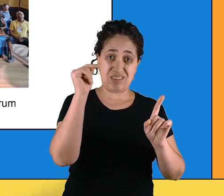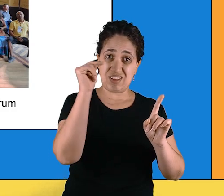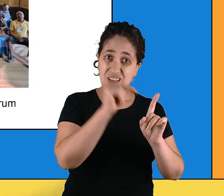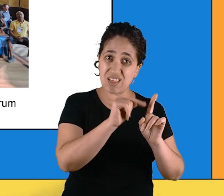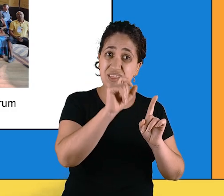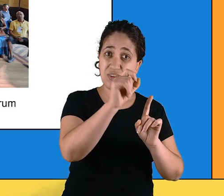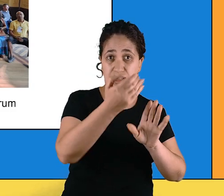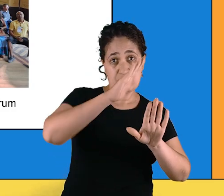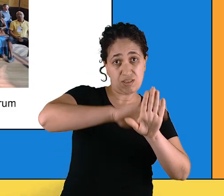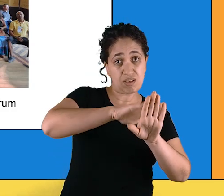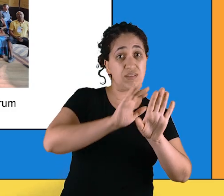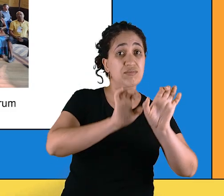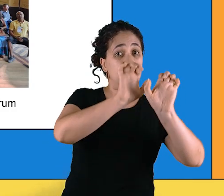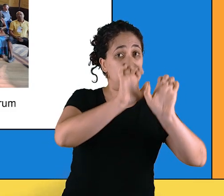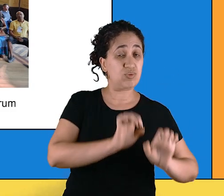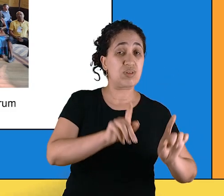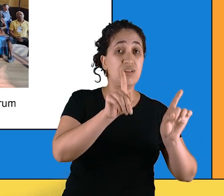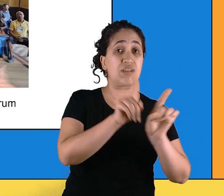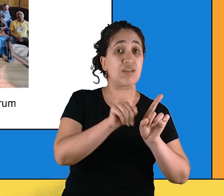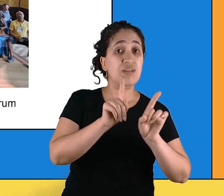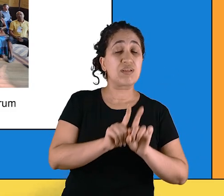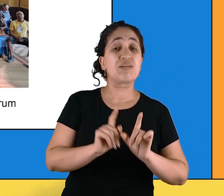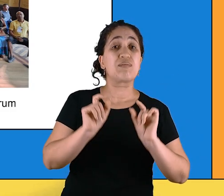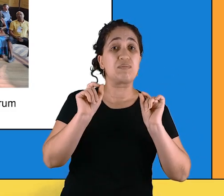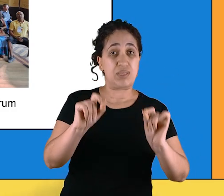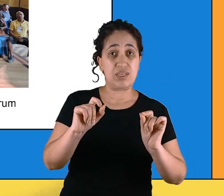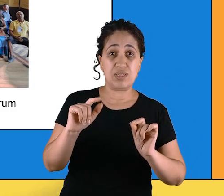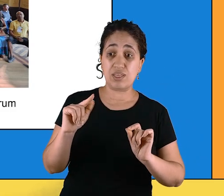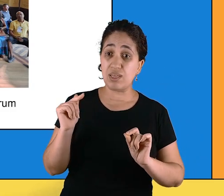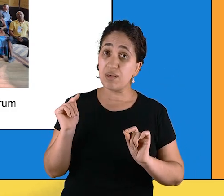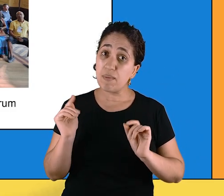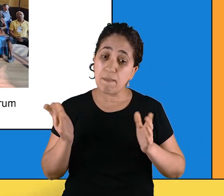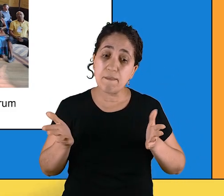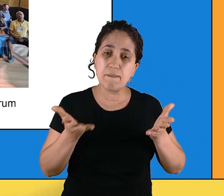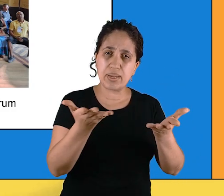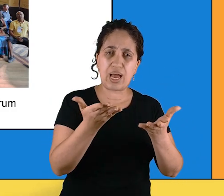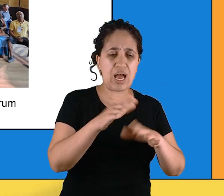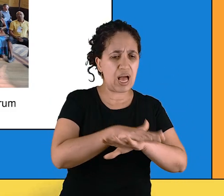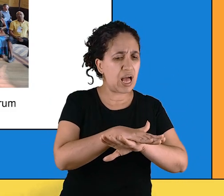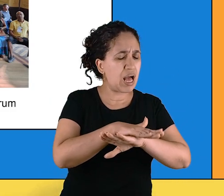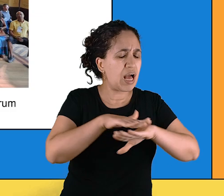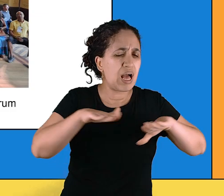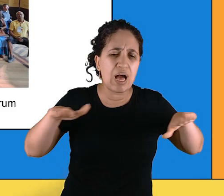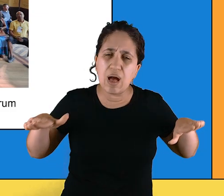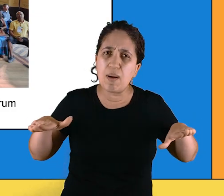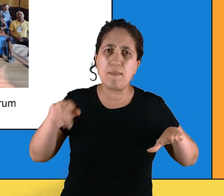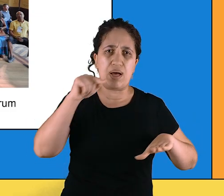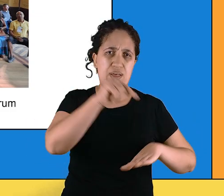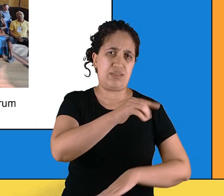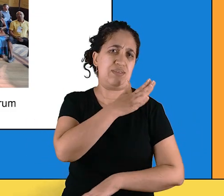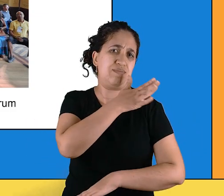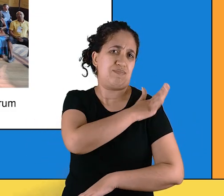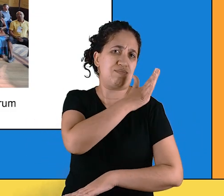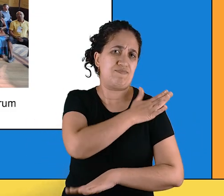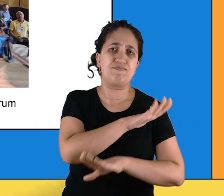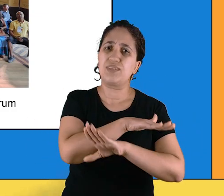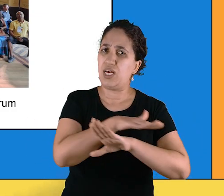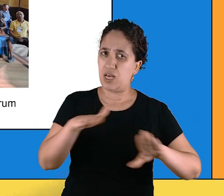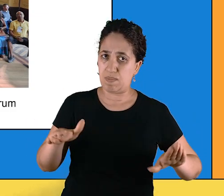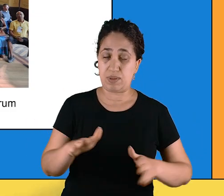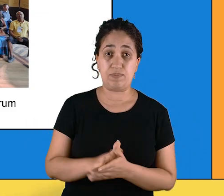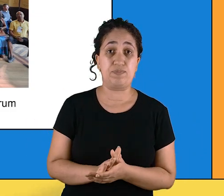o capacitismo é estrutural, até o ponto, né, da gente trabalhar para a eliminação desse tipo de